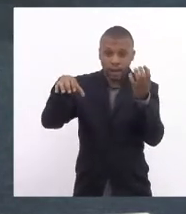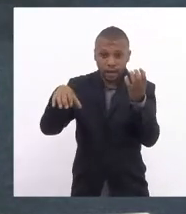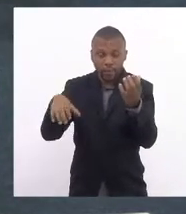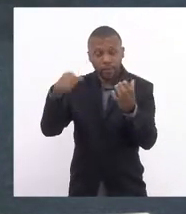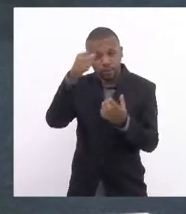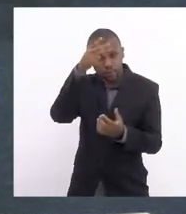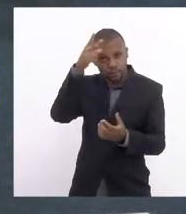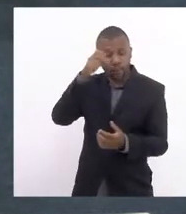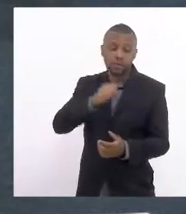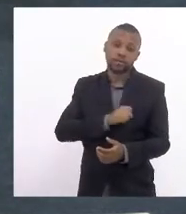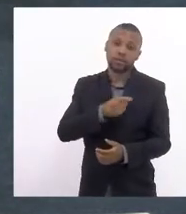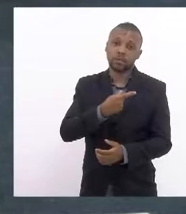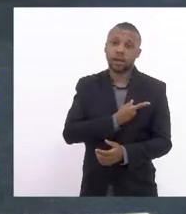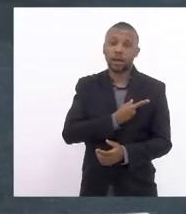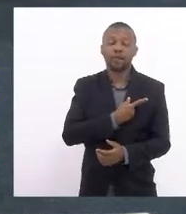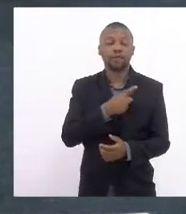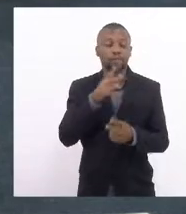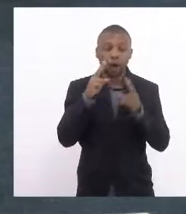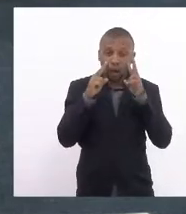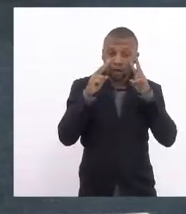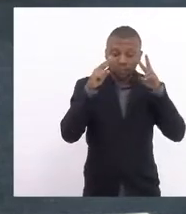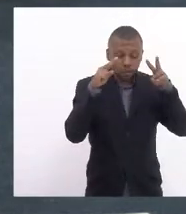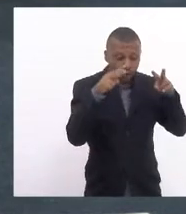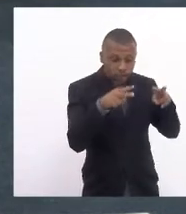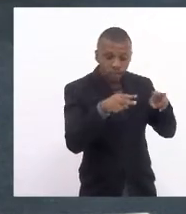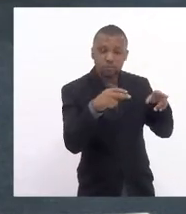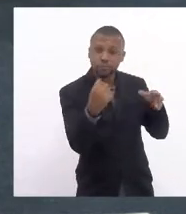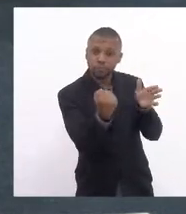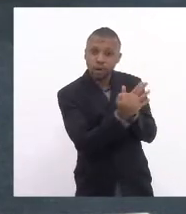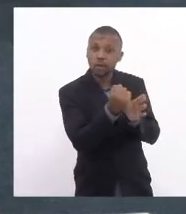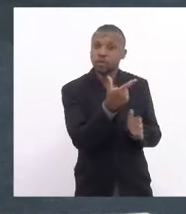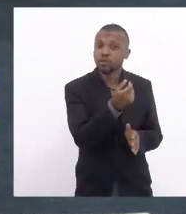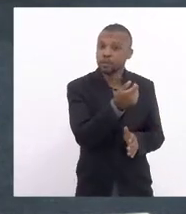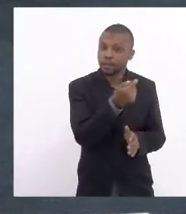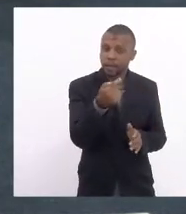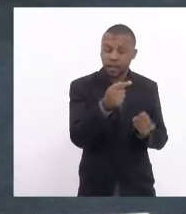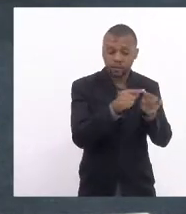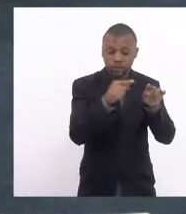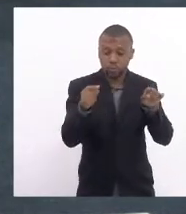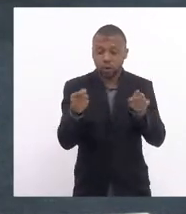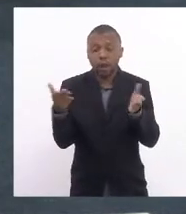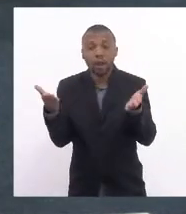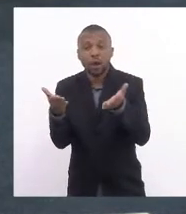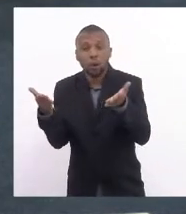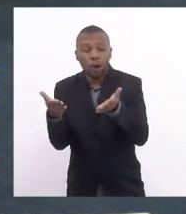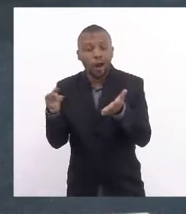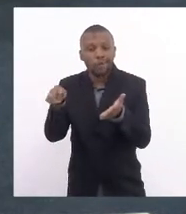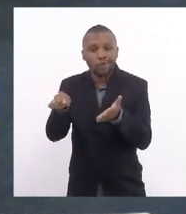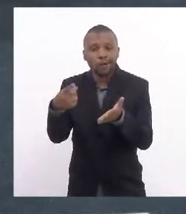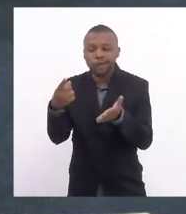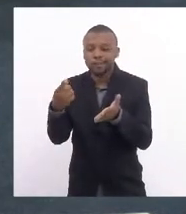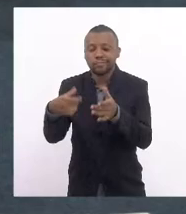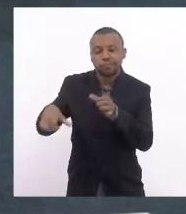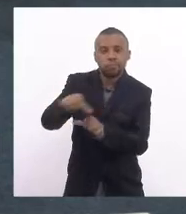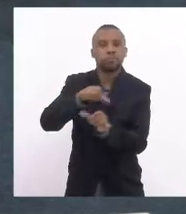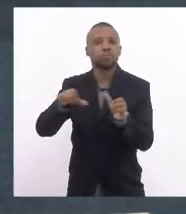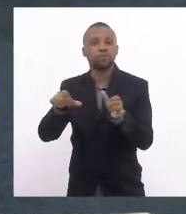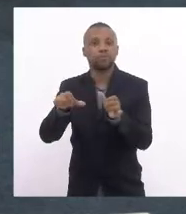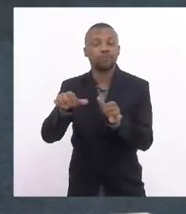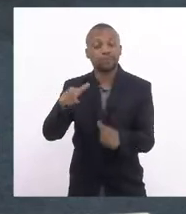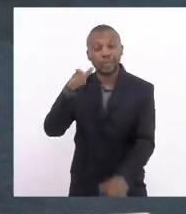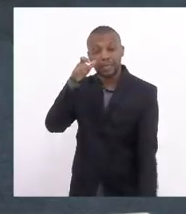Gonçalo. Foi tombado em 2017 e foi destombado recentemente. E eu entendo que isso é um